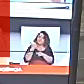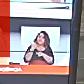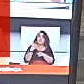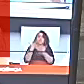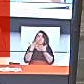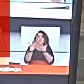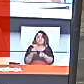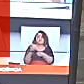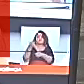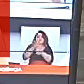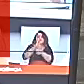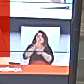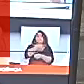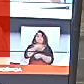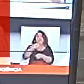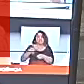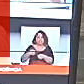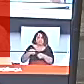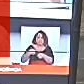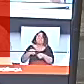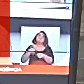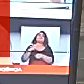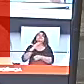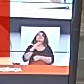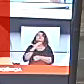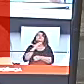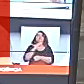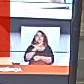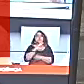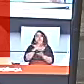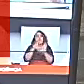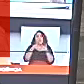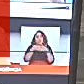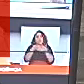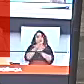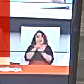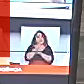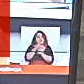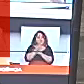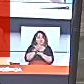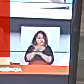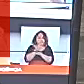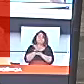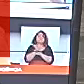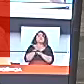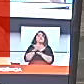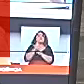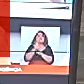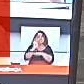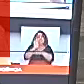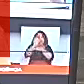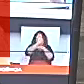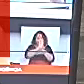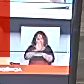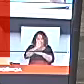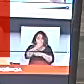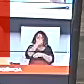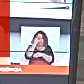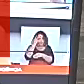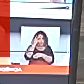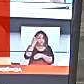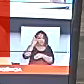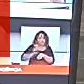com Deficiência. Ainda não tive a minha primeira reunião como presidente, vou ter agora, esse mês. E o